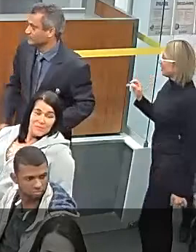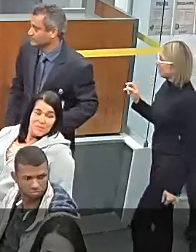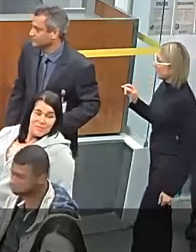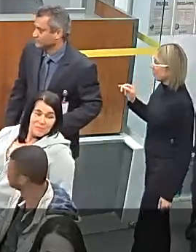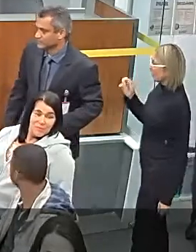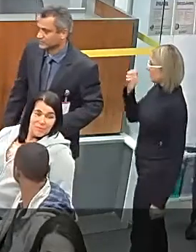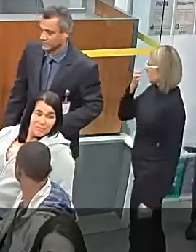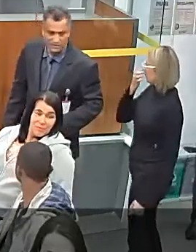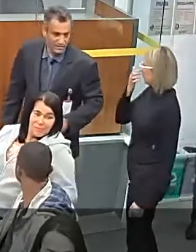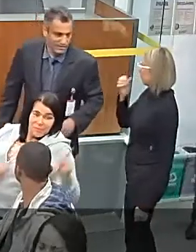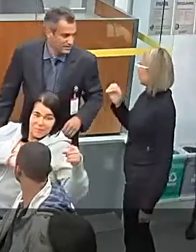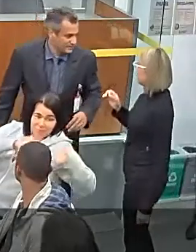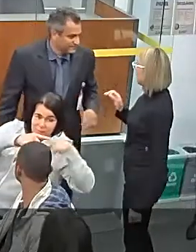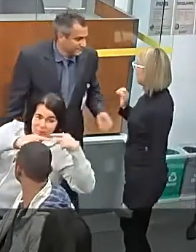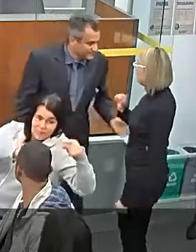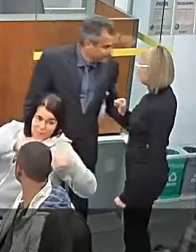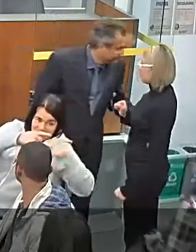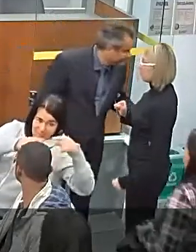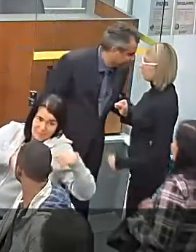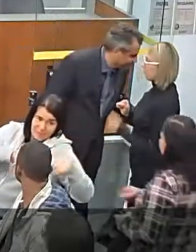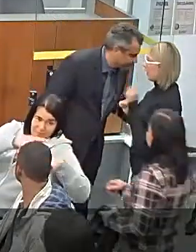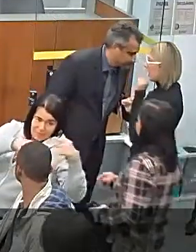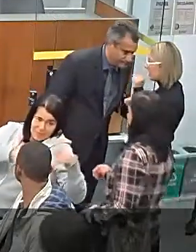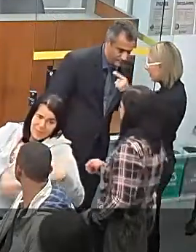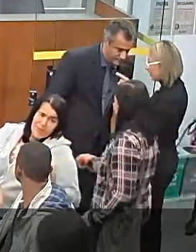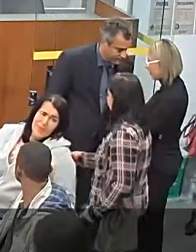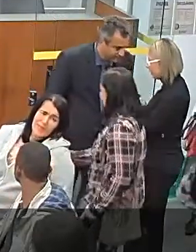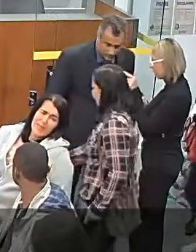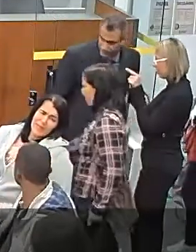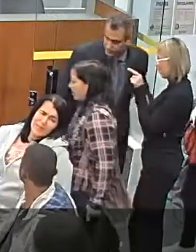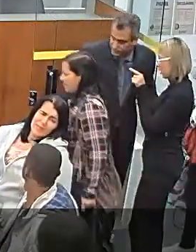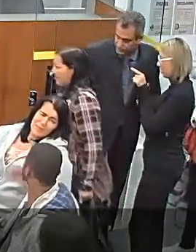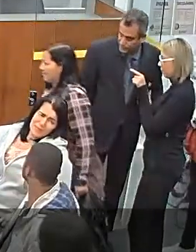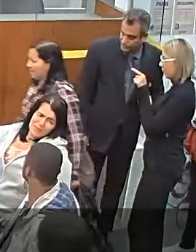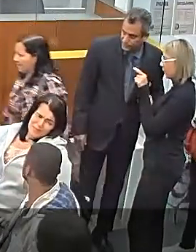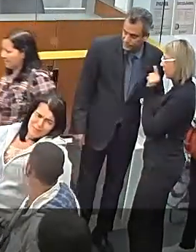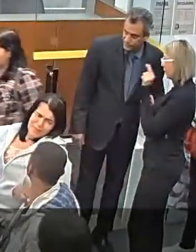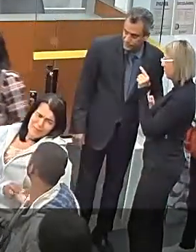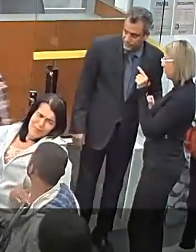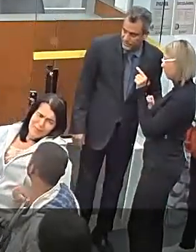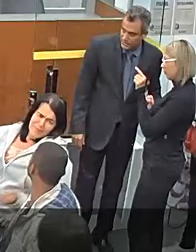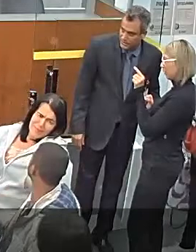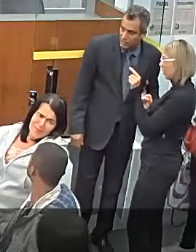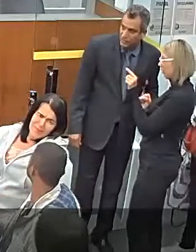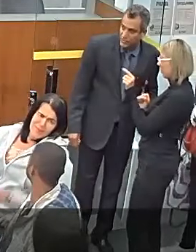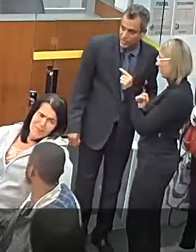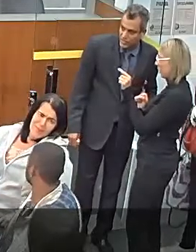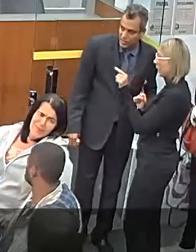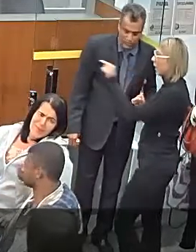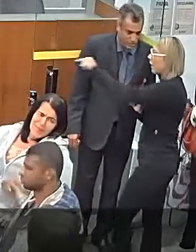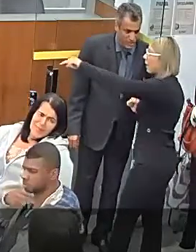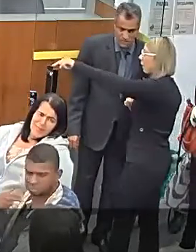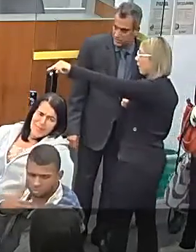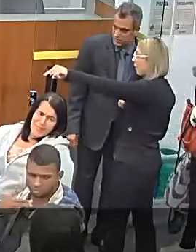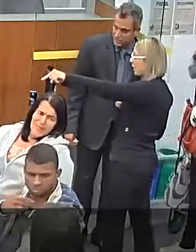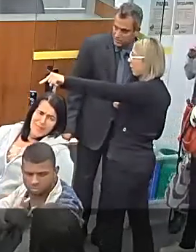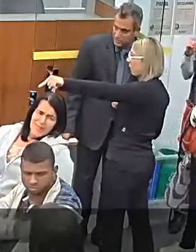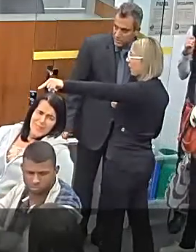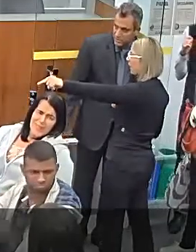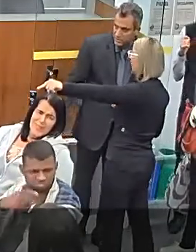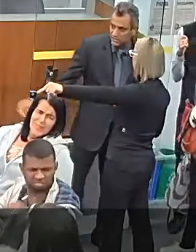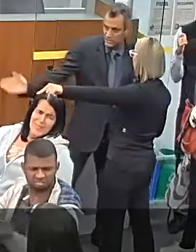da reunião. Estão suspensos. Aí abriu, agora suspendeu, não cai mais. Fica à vontade.